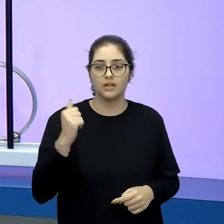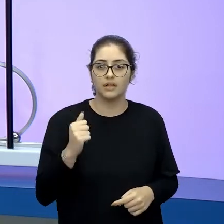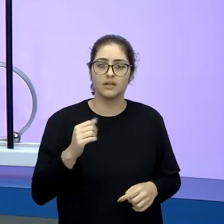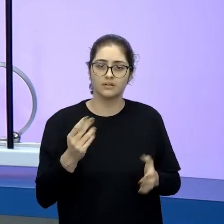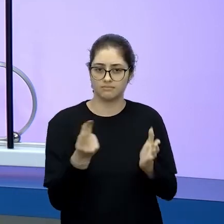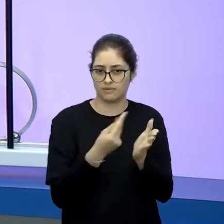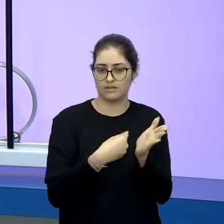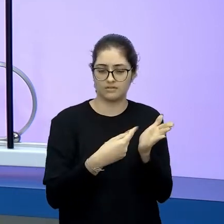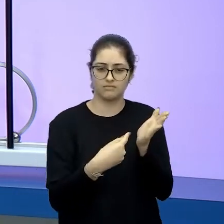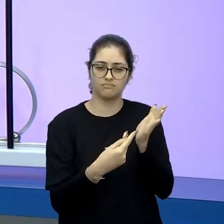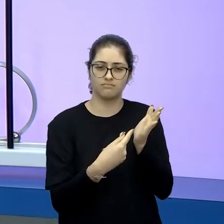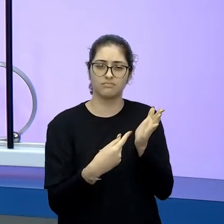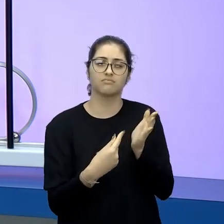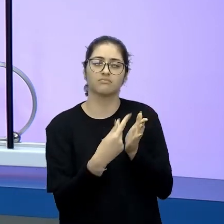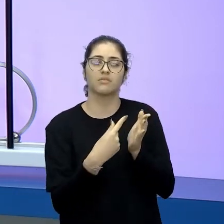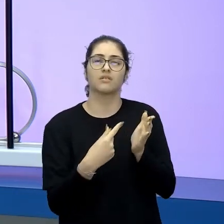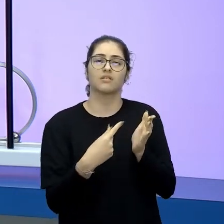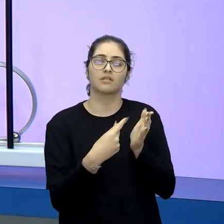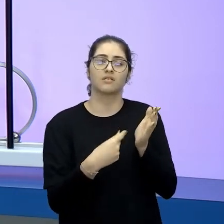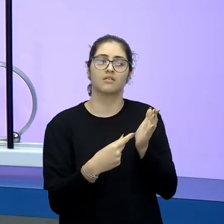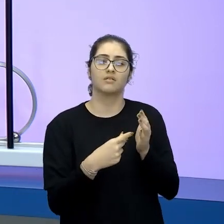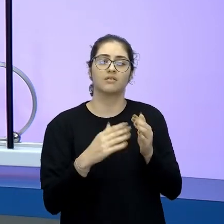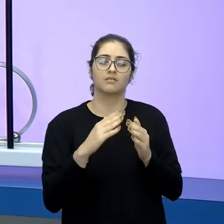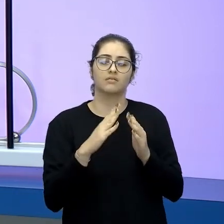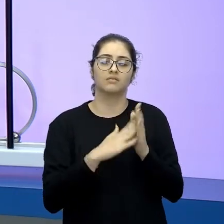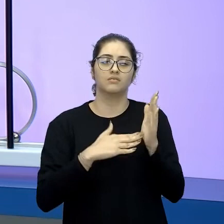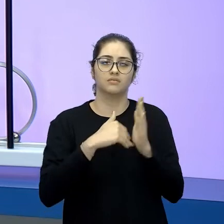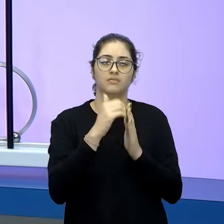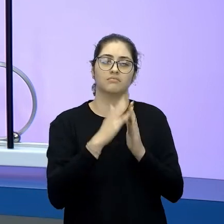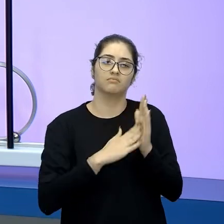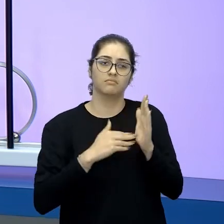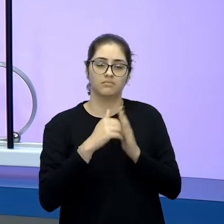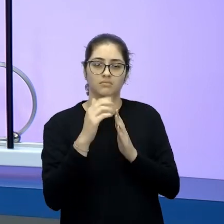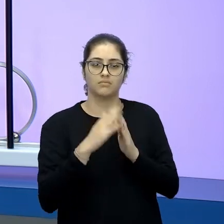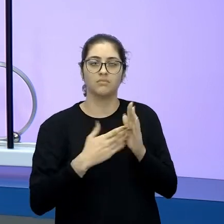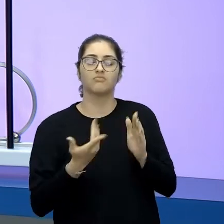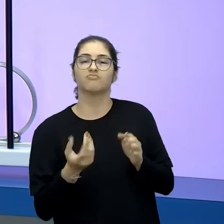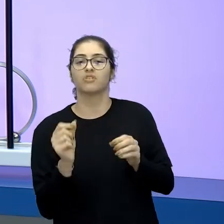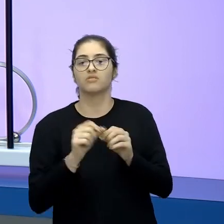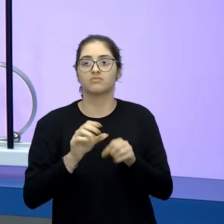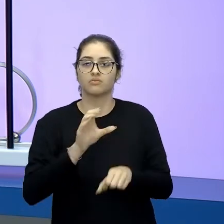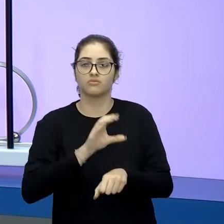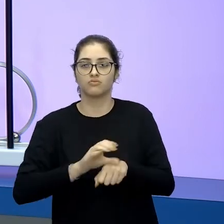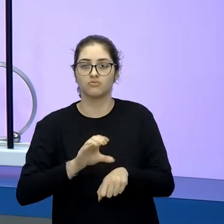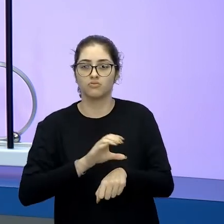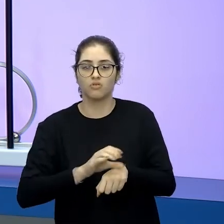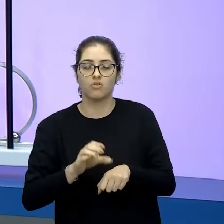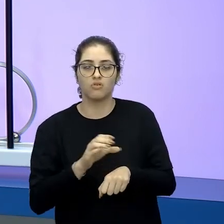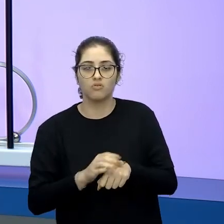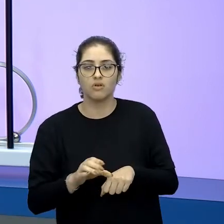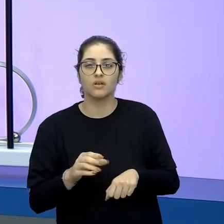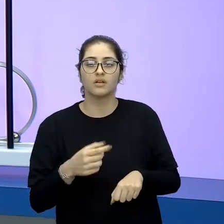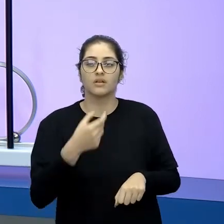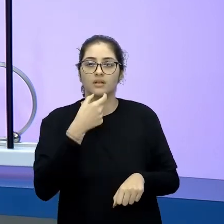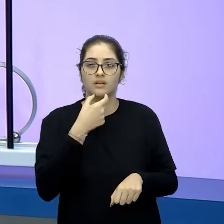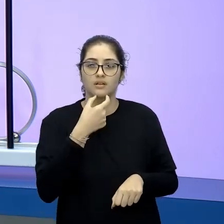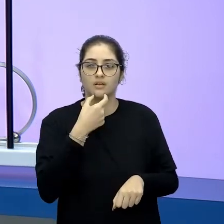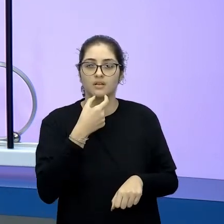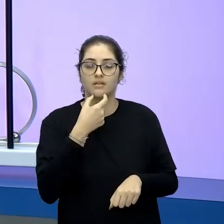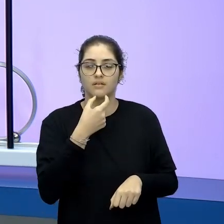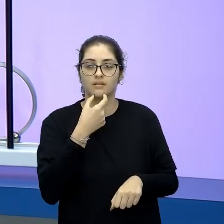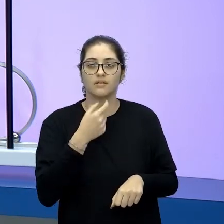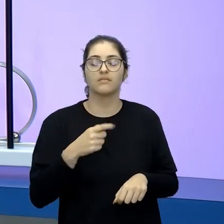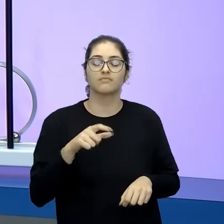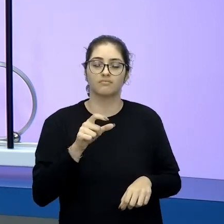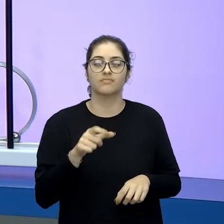desenho bacana, eu gosto de pintar, eu faço um curso de inglês, e aí a